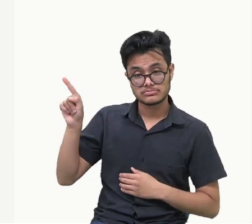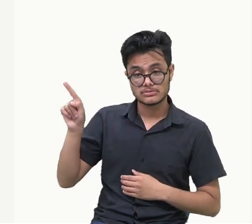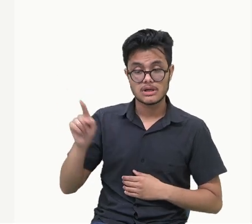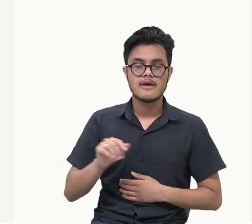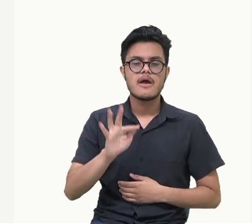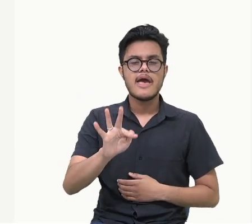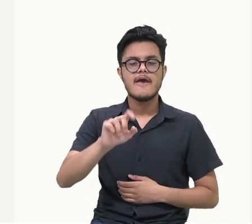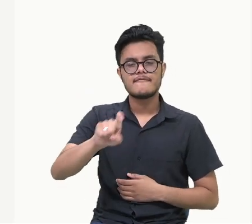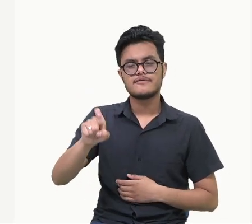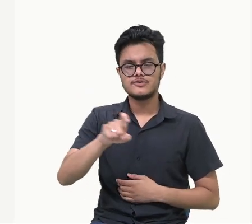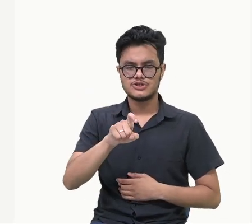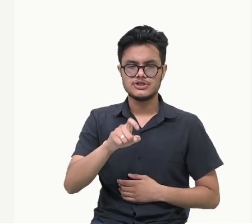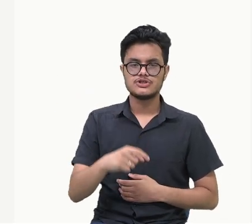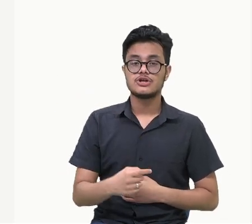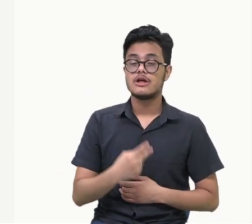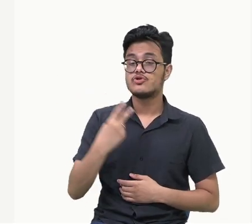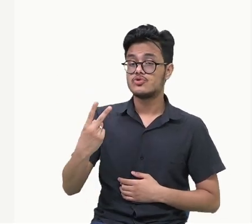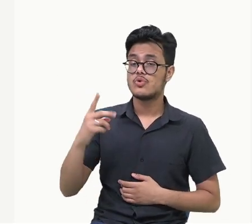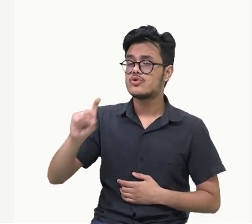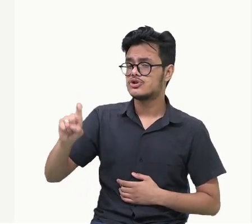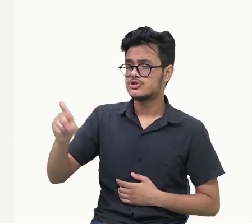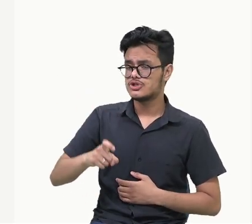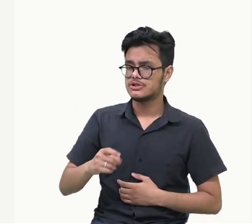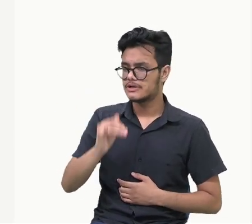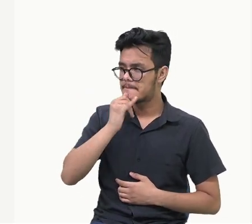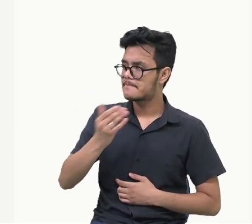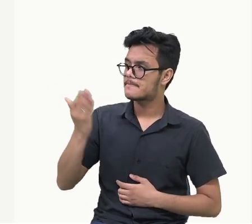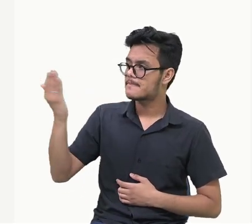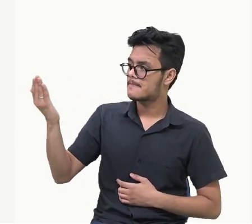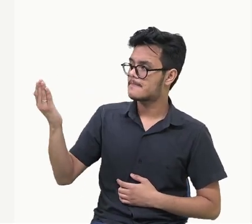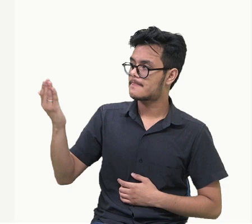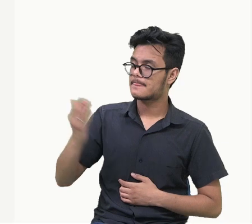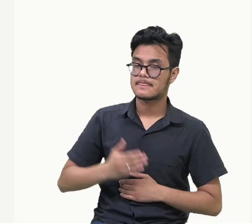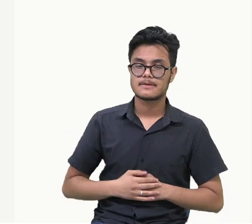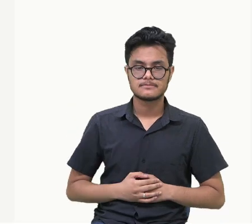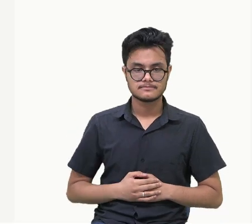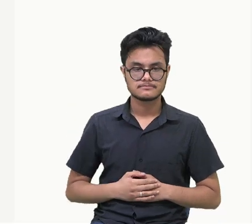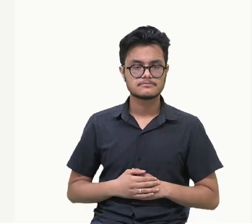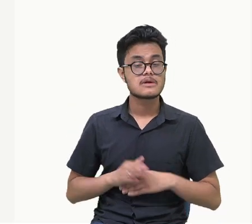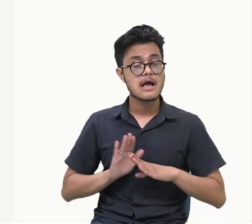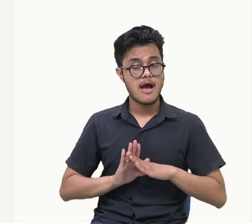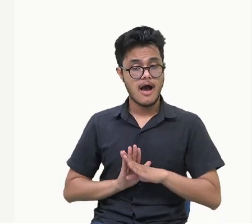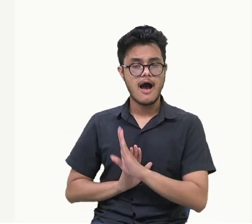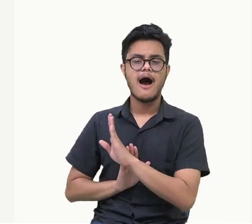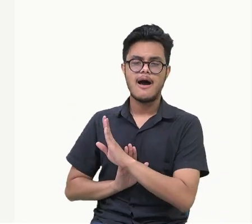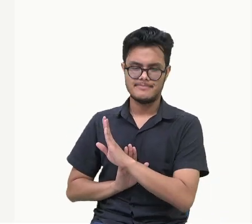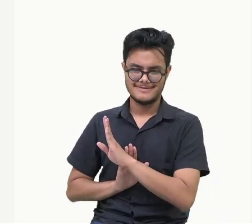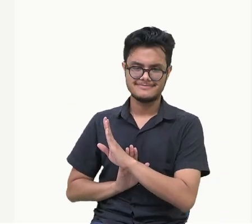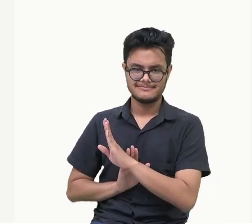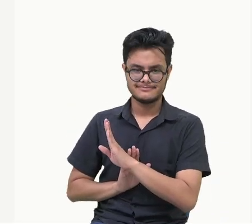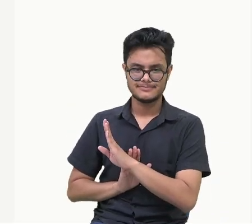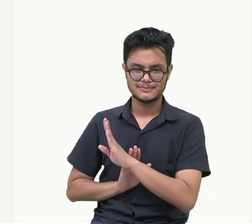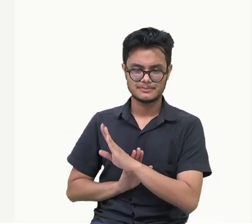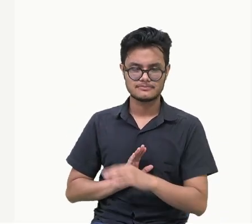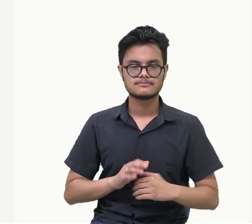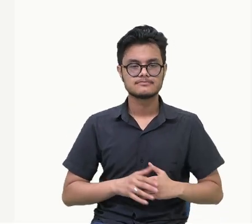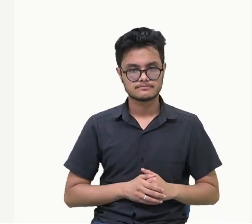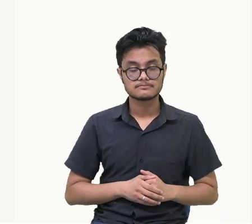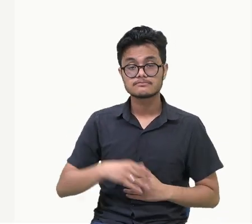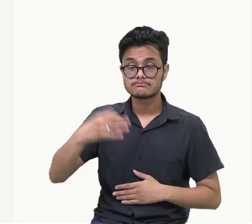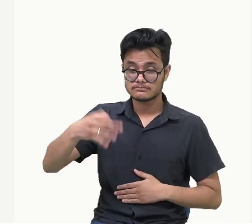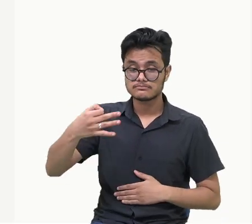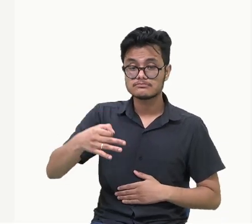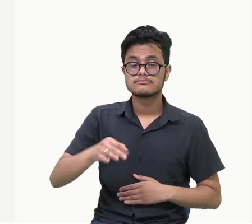Então observa, né, que esse crescimento aí ele vai se dar de forma bem acentuada, tá? Ele começa